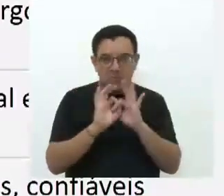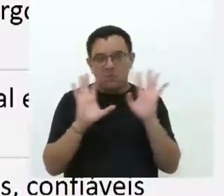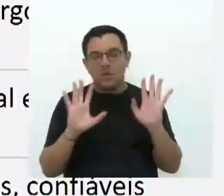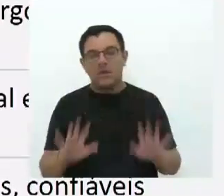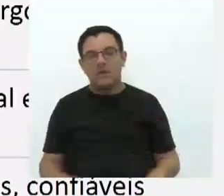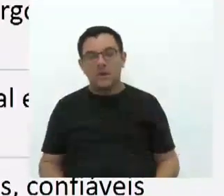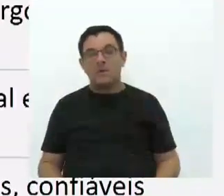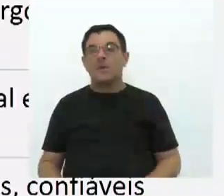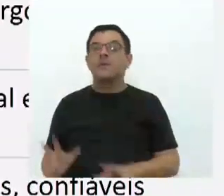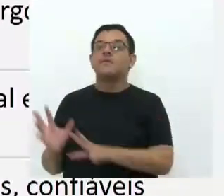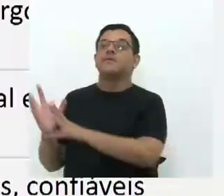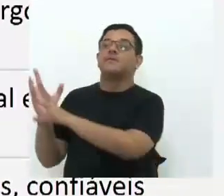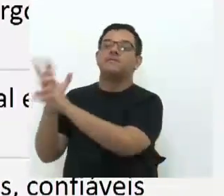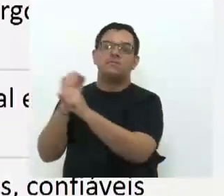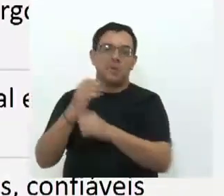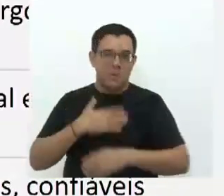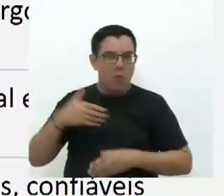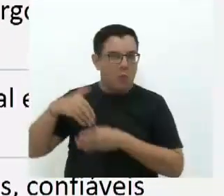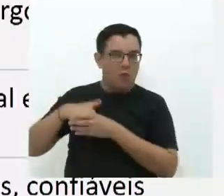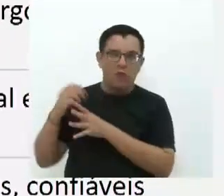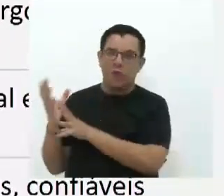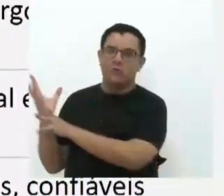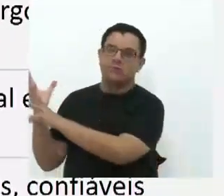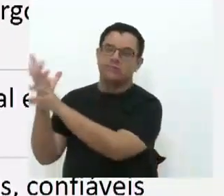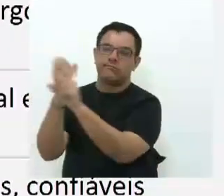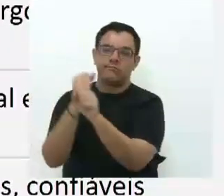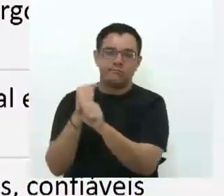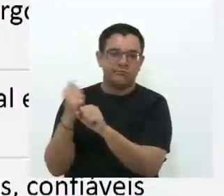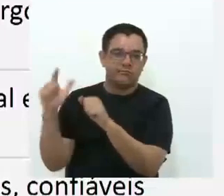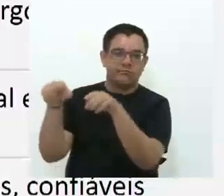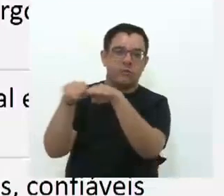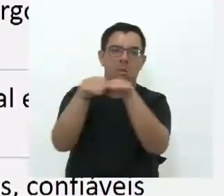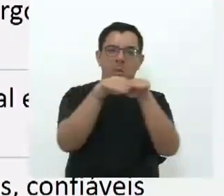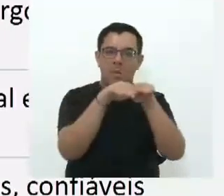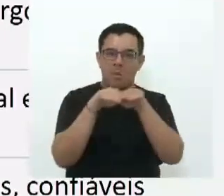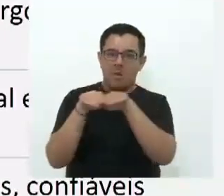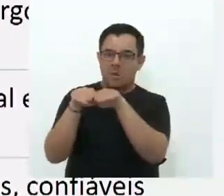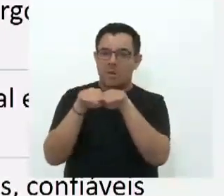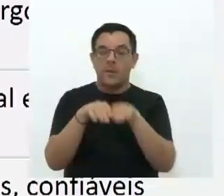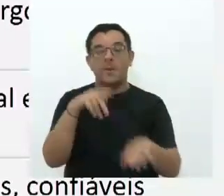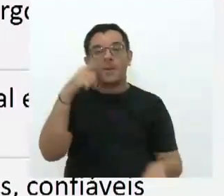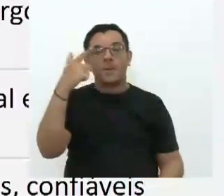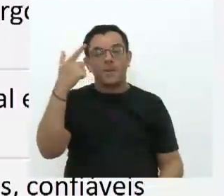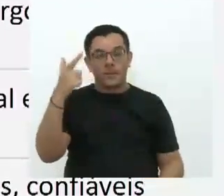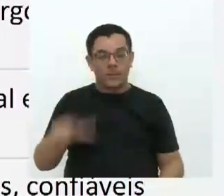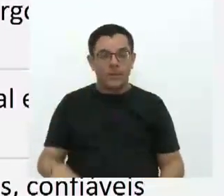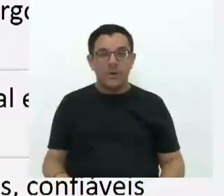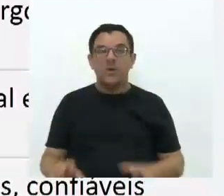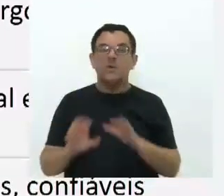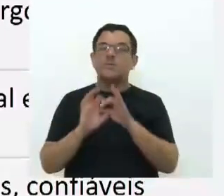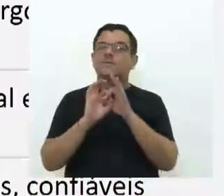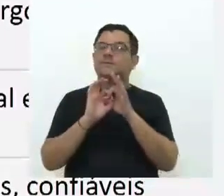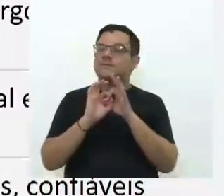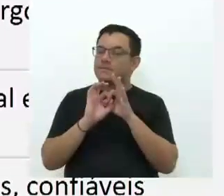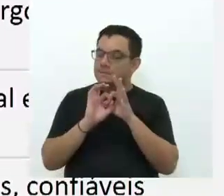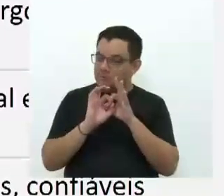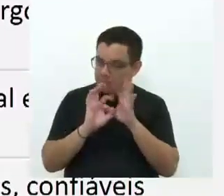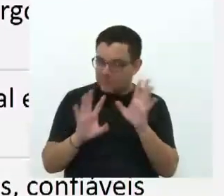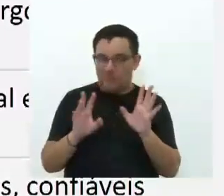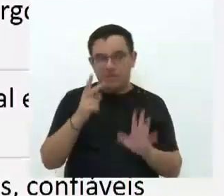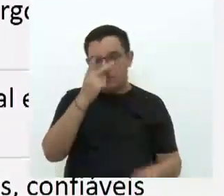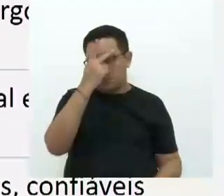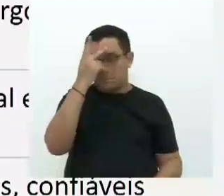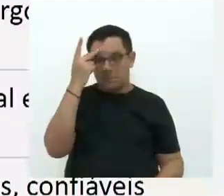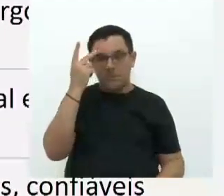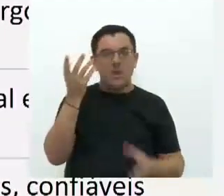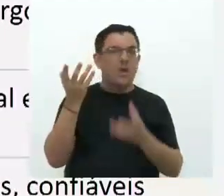igualmente como qualquer outro Ampla liberdade para organização política e postulação de cargos eletivos salvo